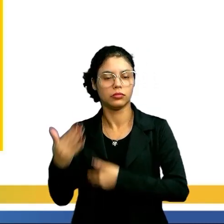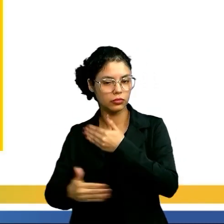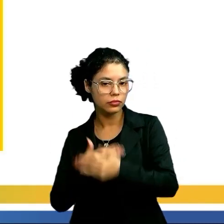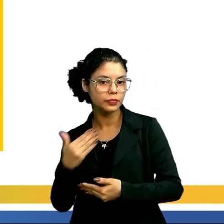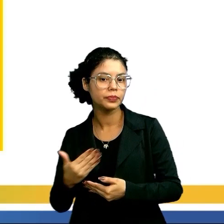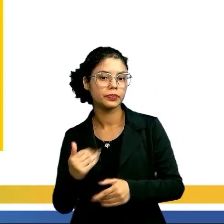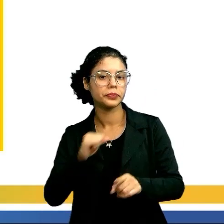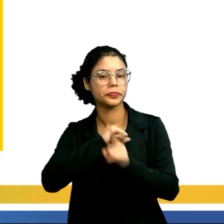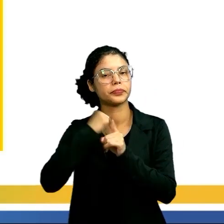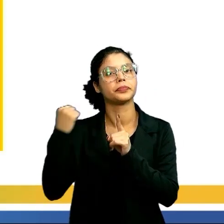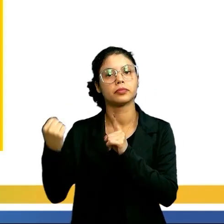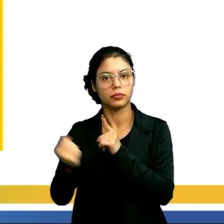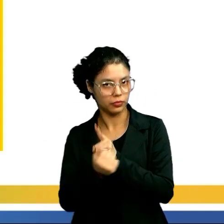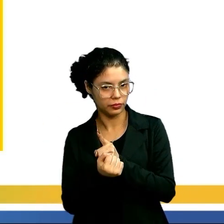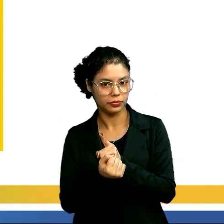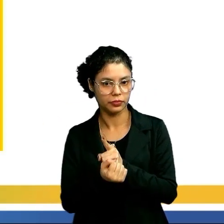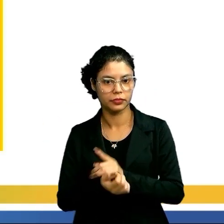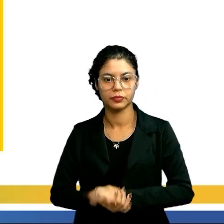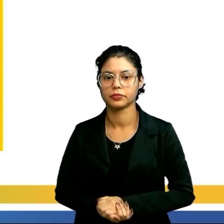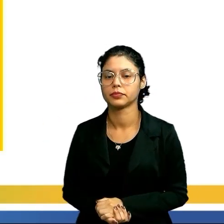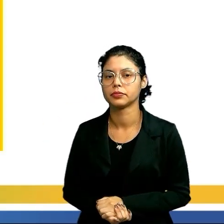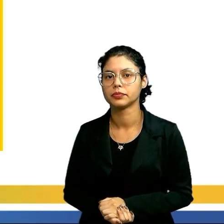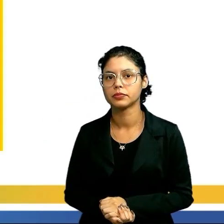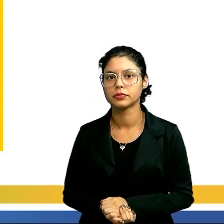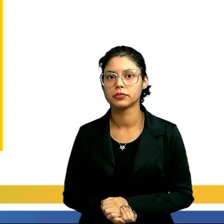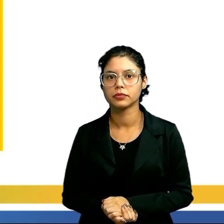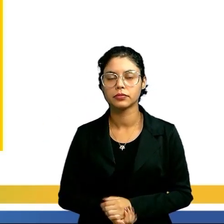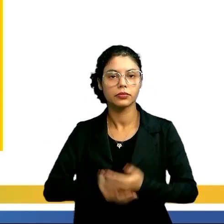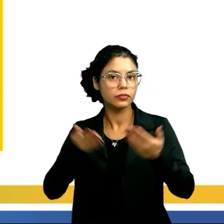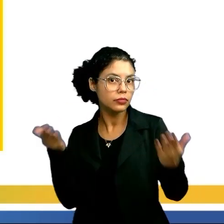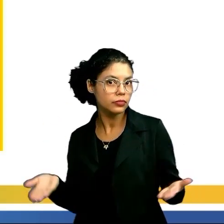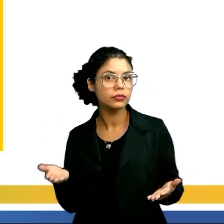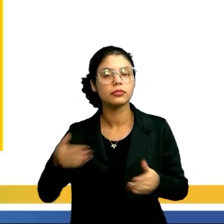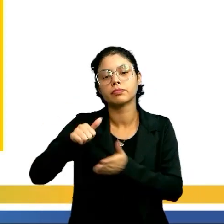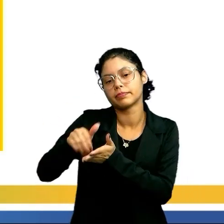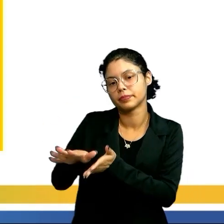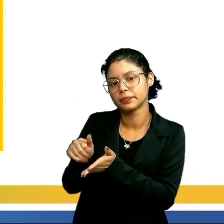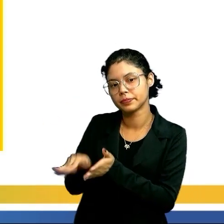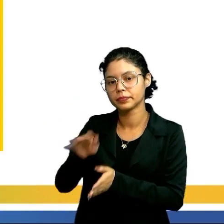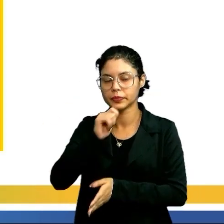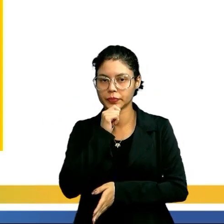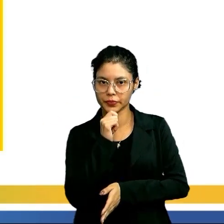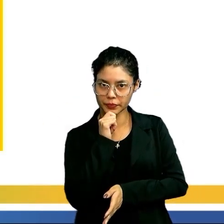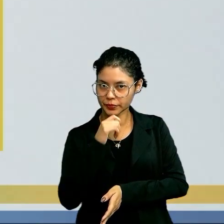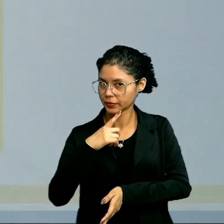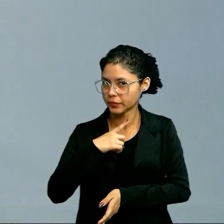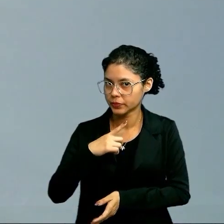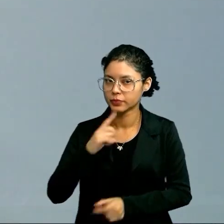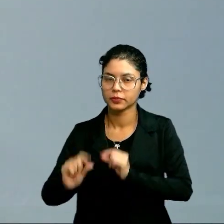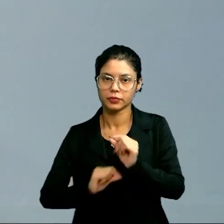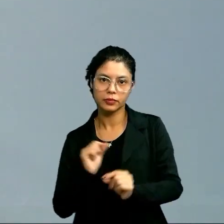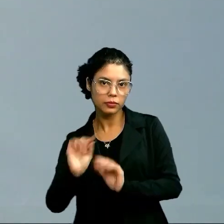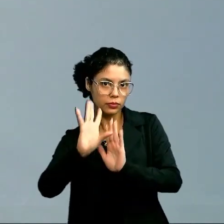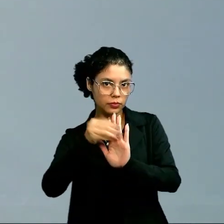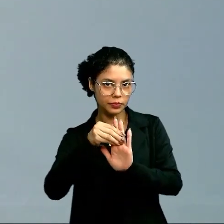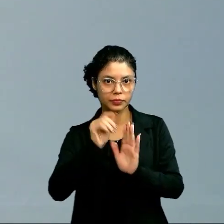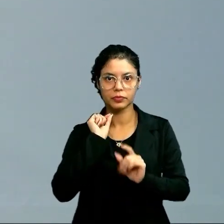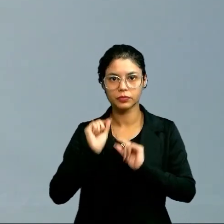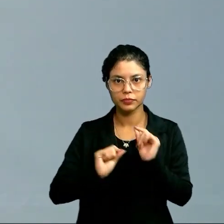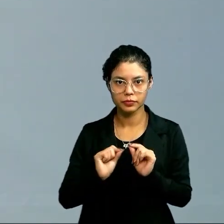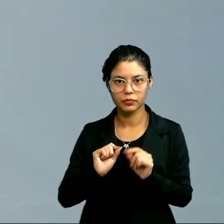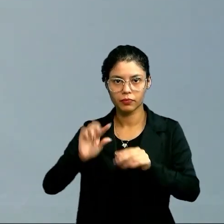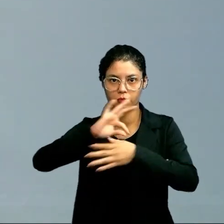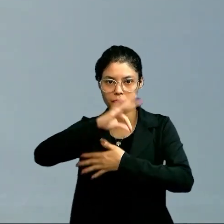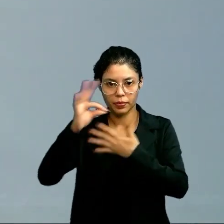excluída do processo de socialização. Então, essa exclusão, ela se refere a